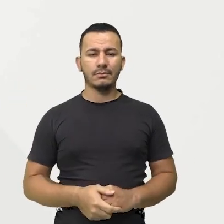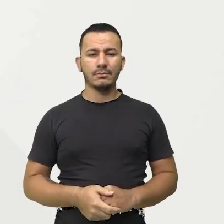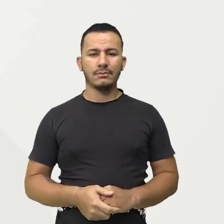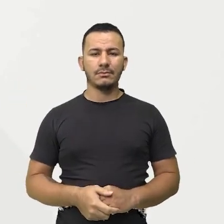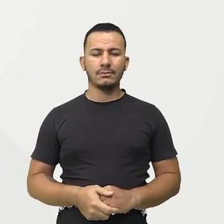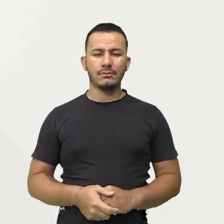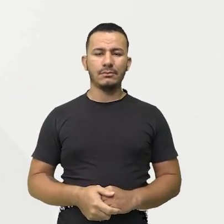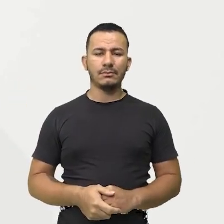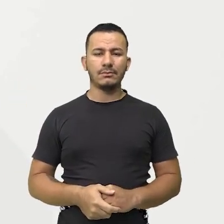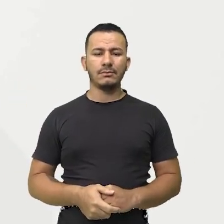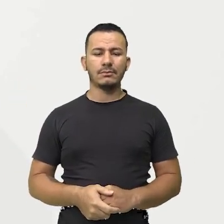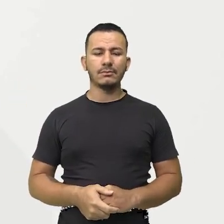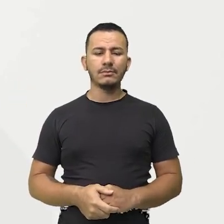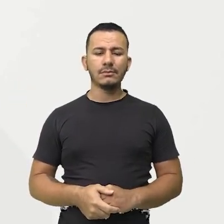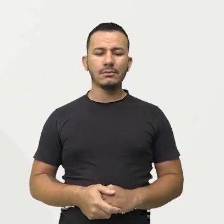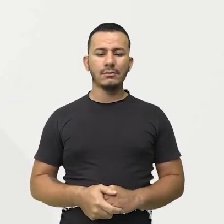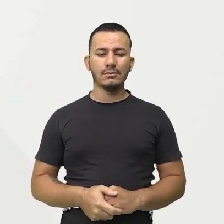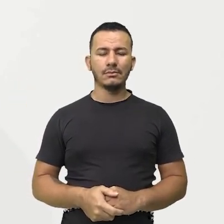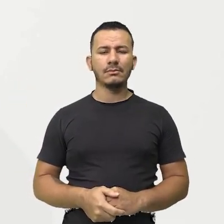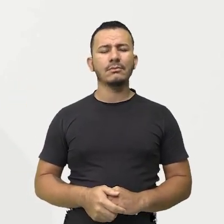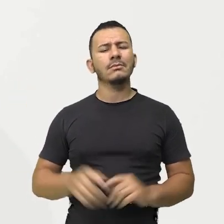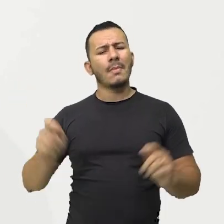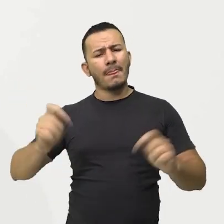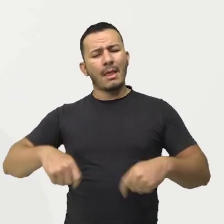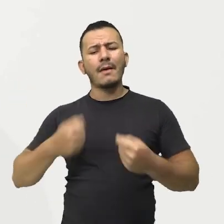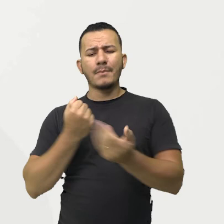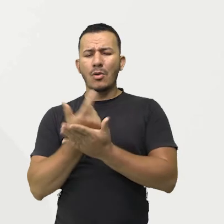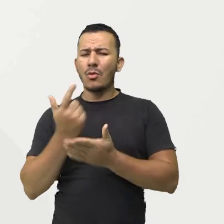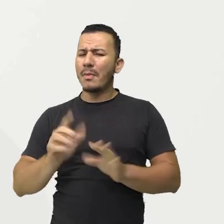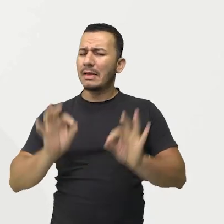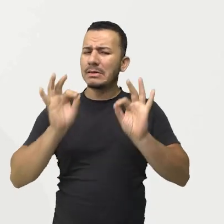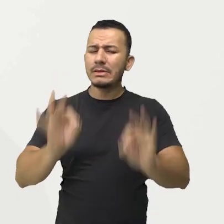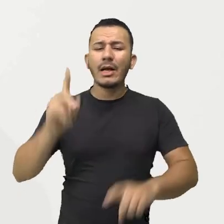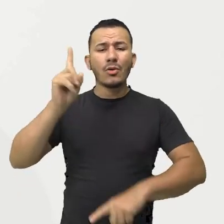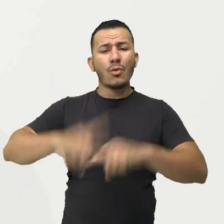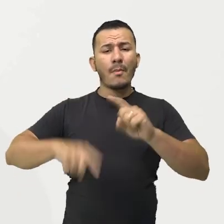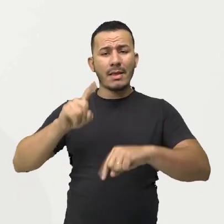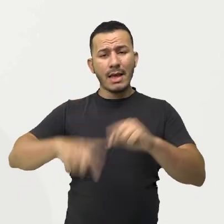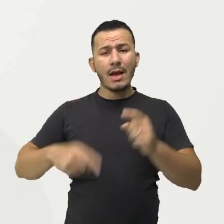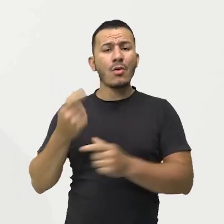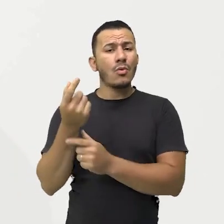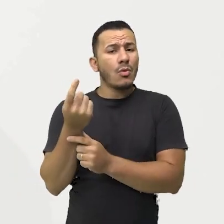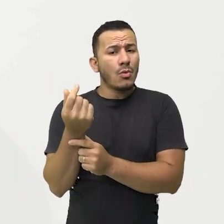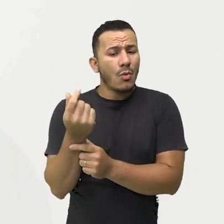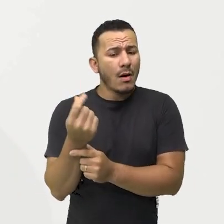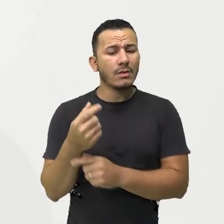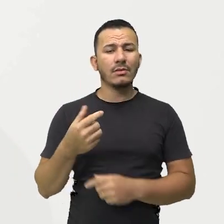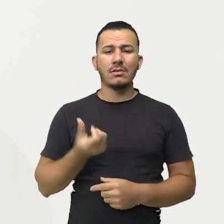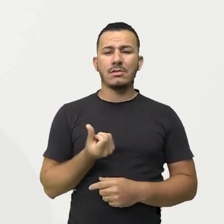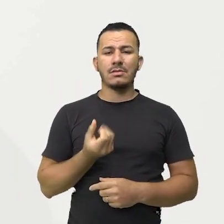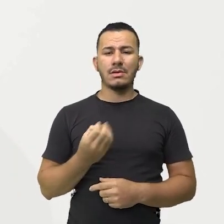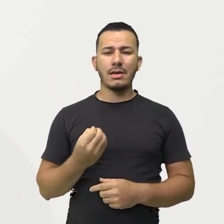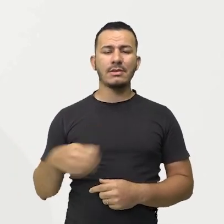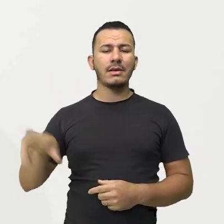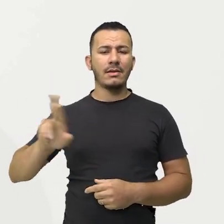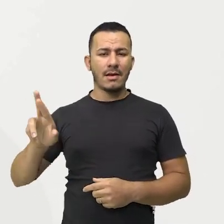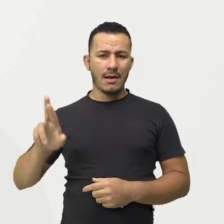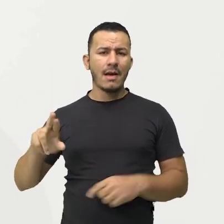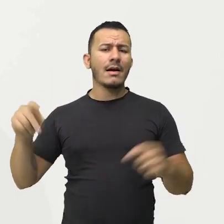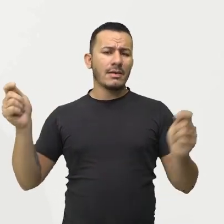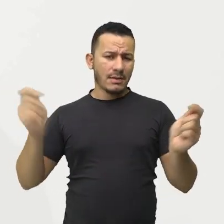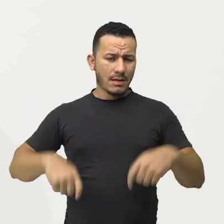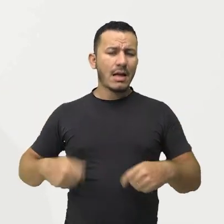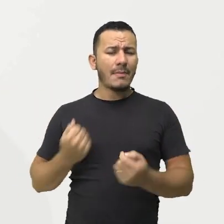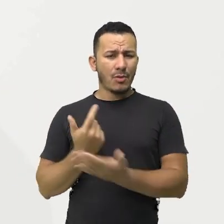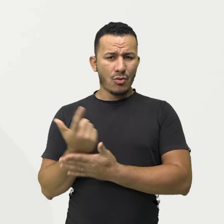15. Dá para comprar exatamente um objeto que custa 60 reais. Dá para comprar,